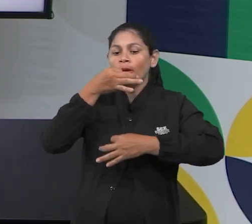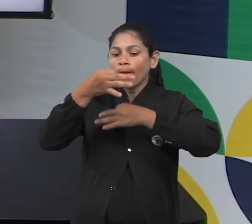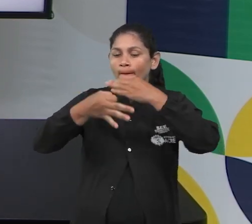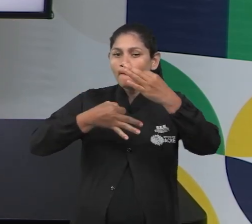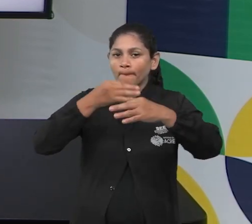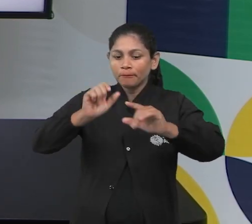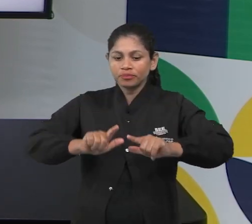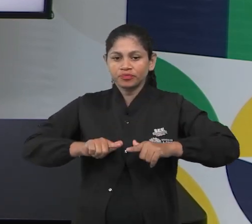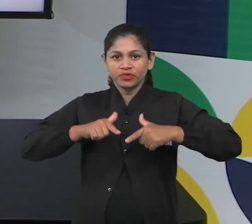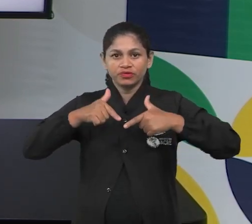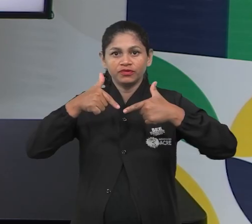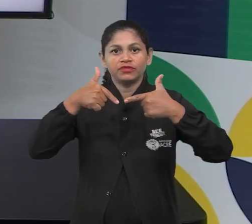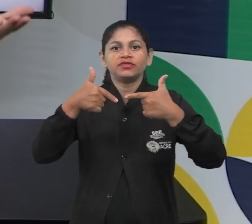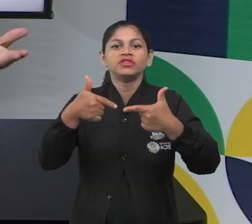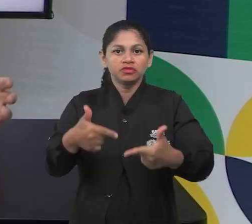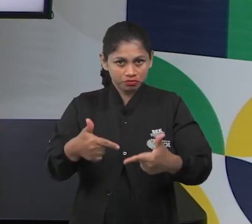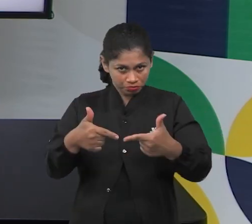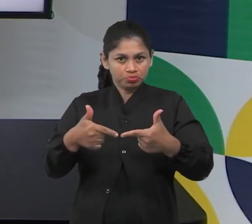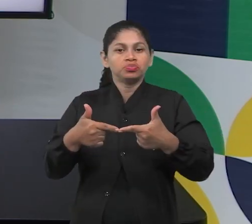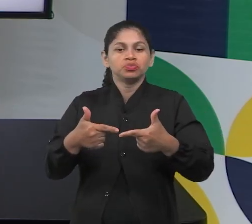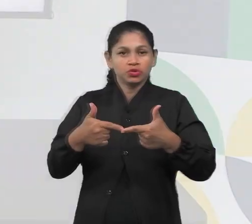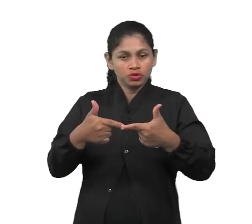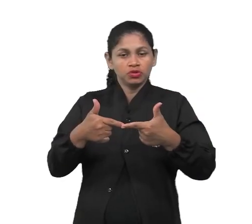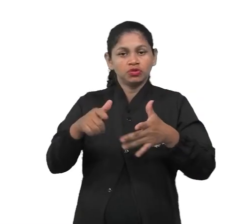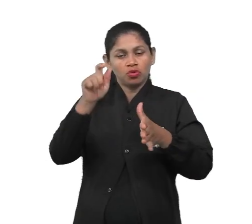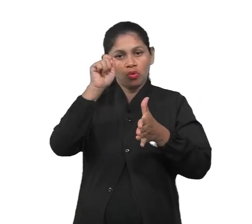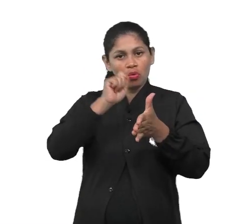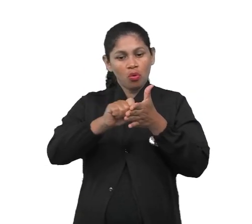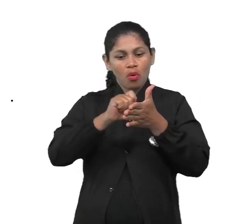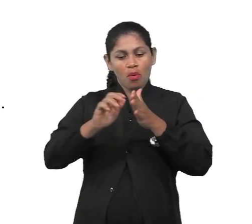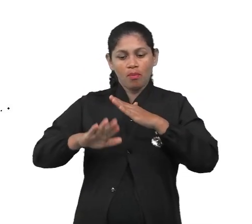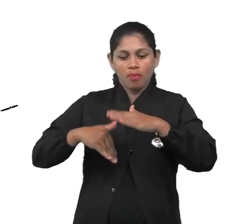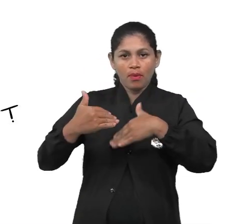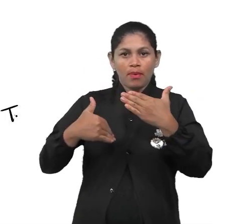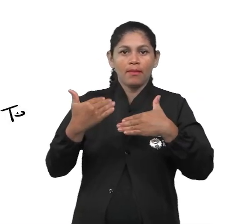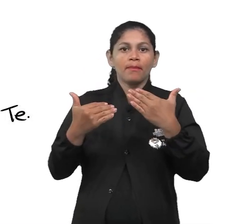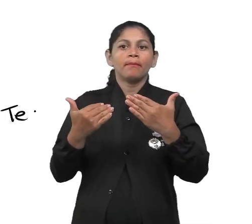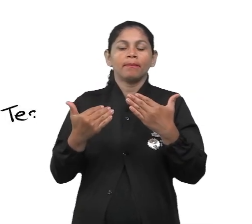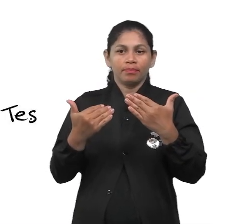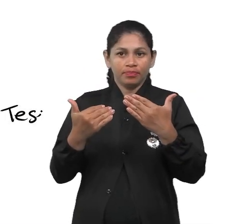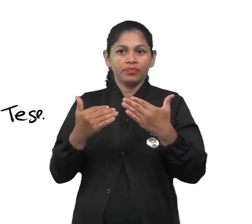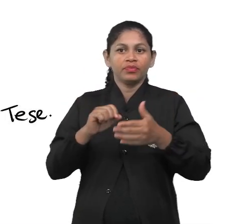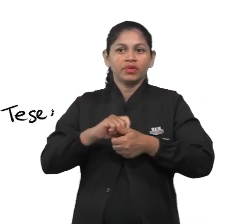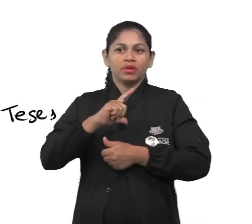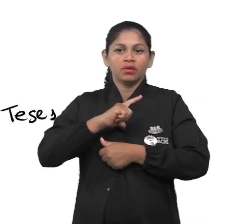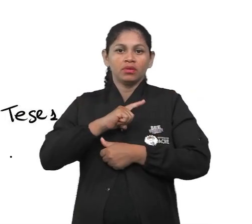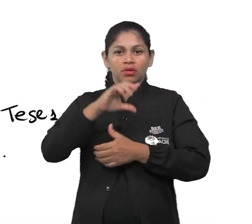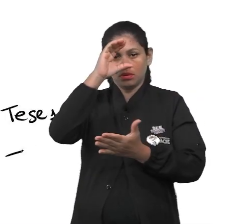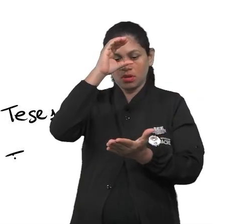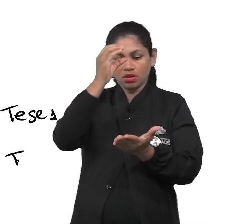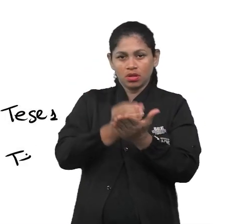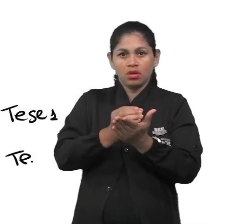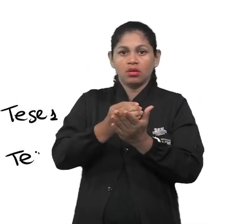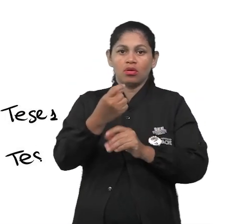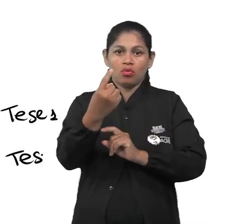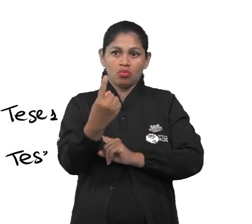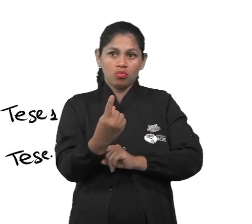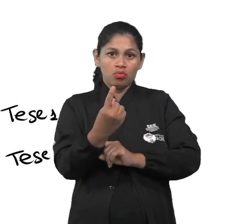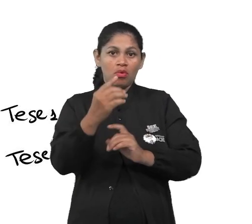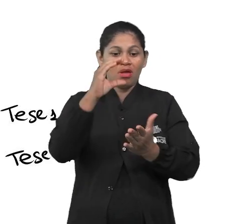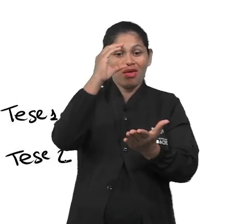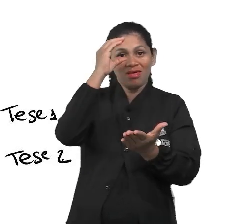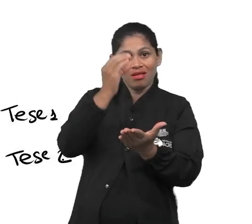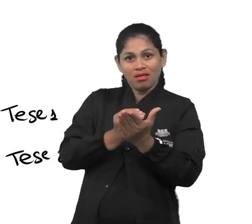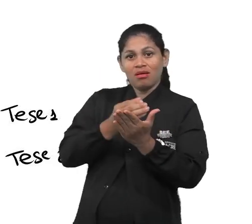no desenvolvimento. Vocês podem perceber que aqui eu coloquei 2 teses. É a tese 1 e a tese